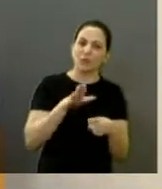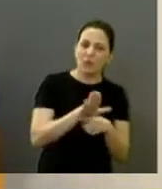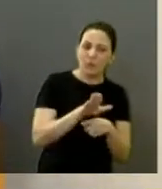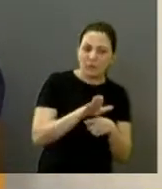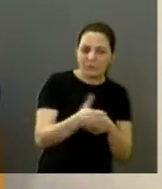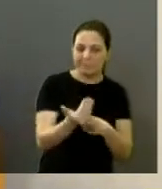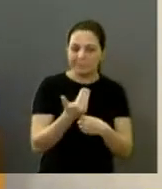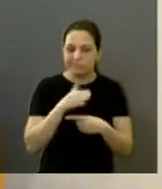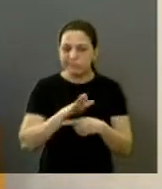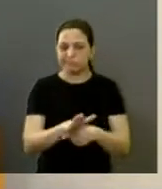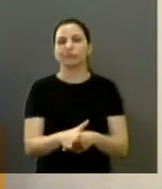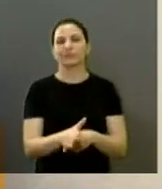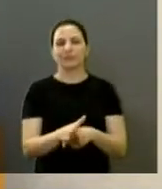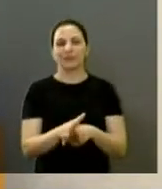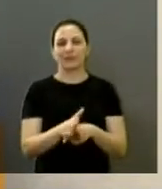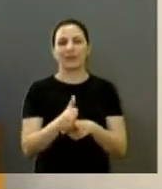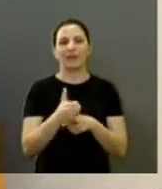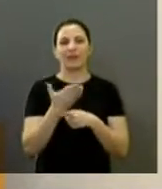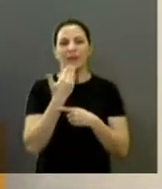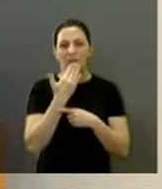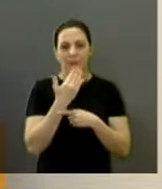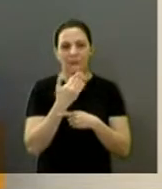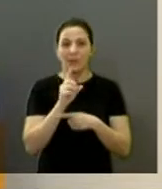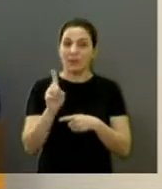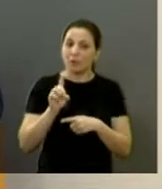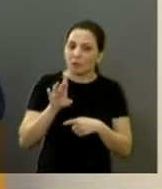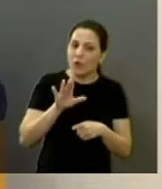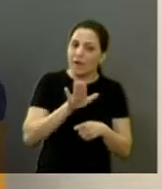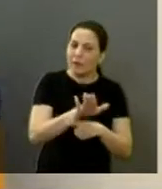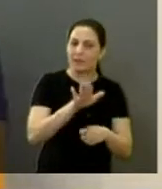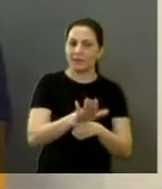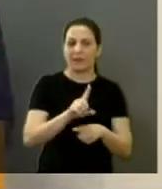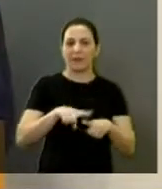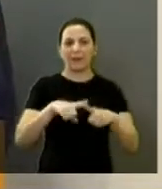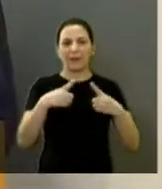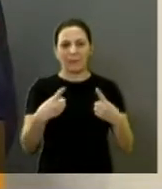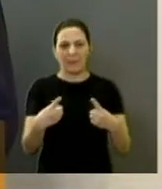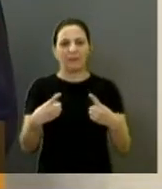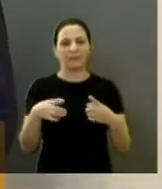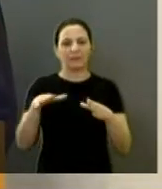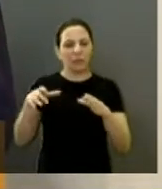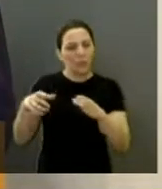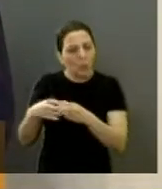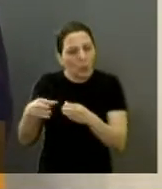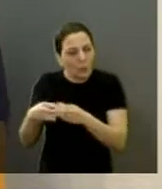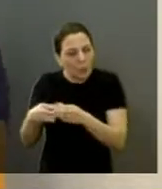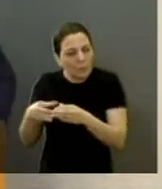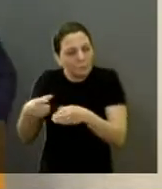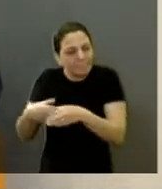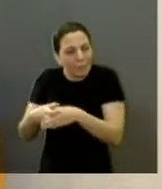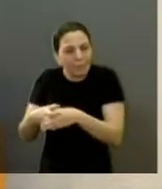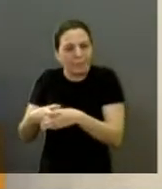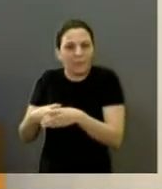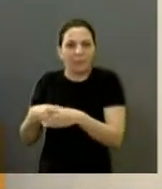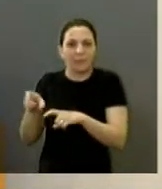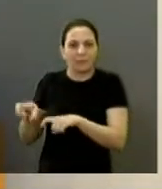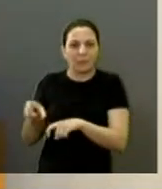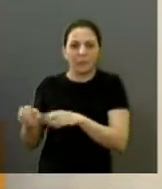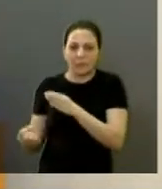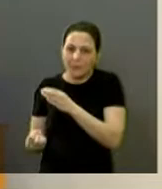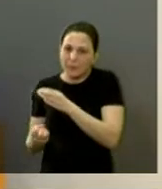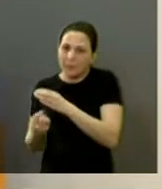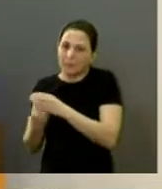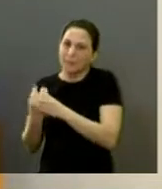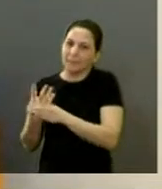alimentos mas não é só isso atender essas pessoas é atender também o pequeno produtor do produtor e ele planta raiz